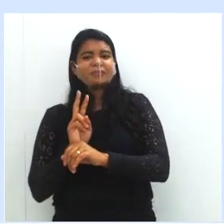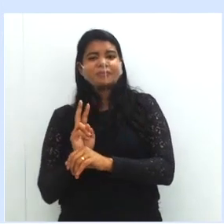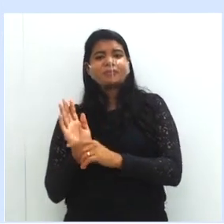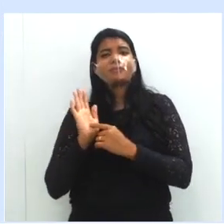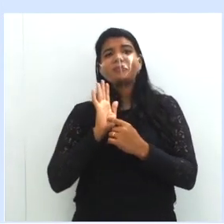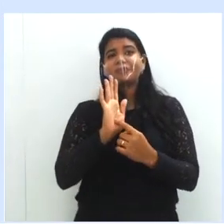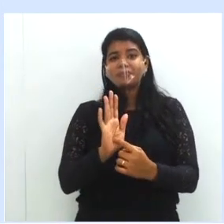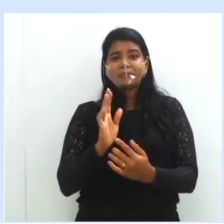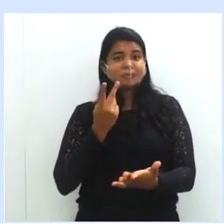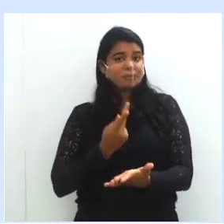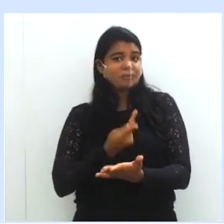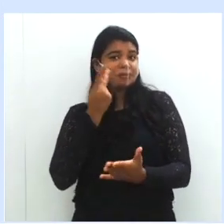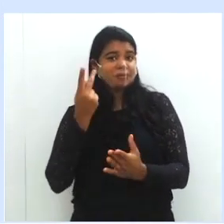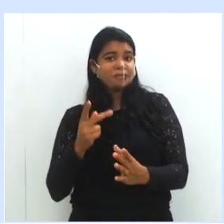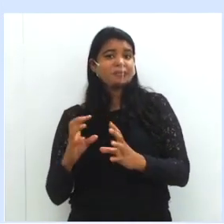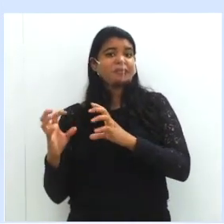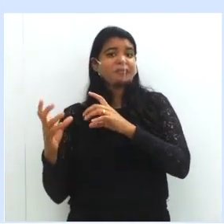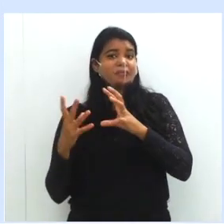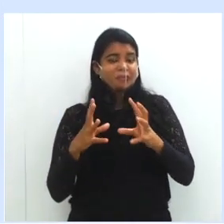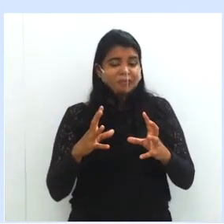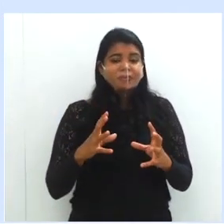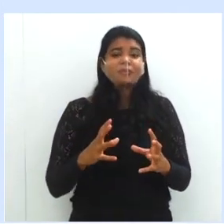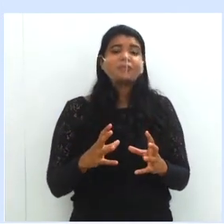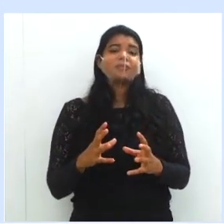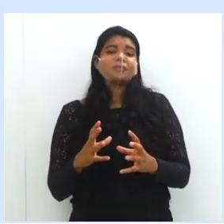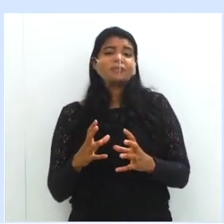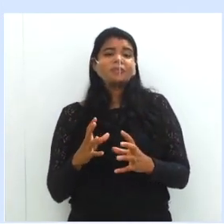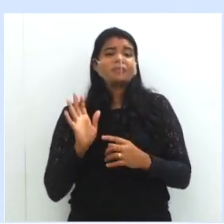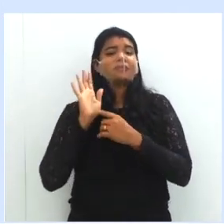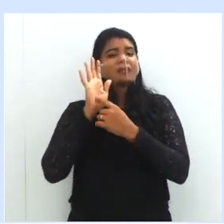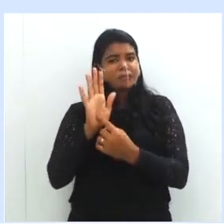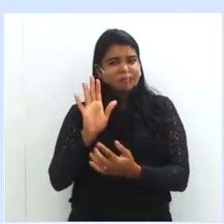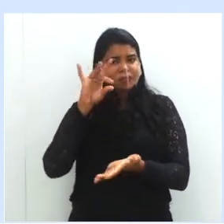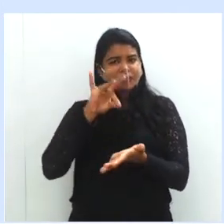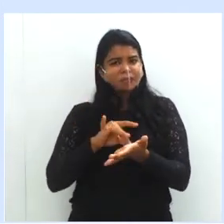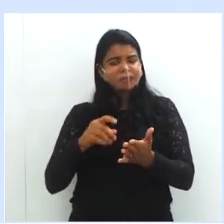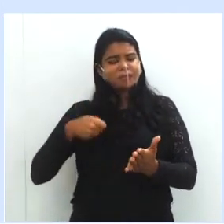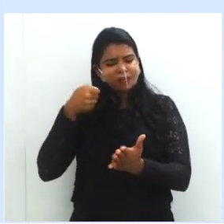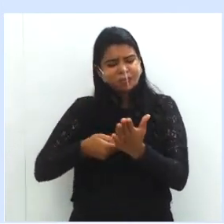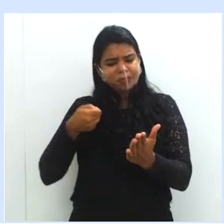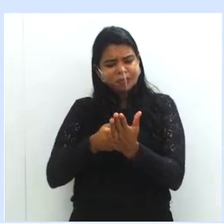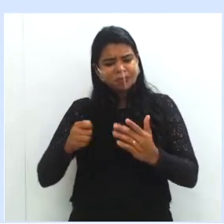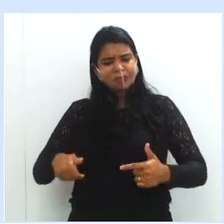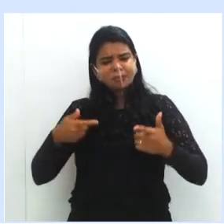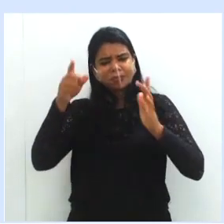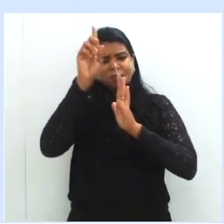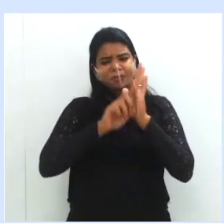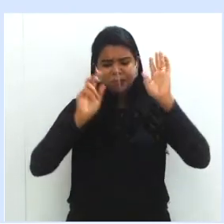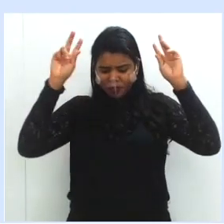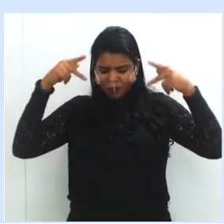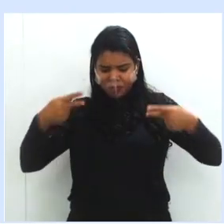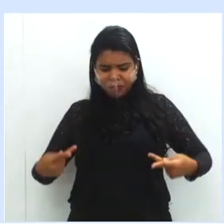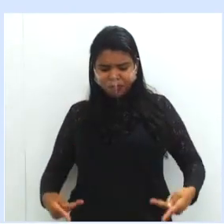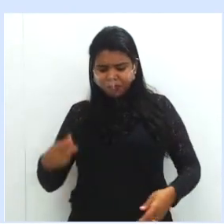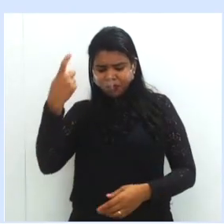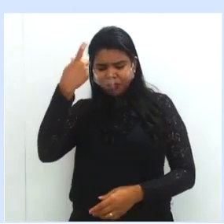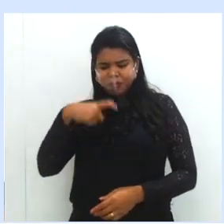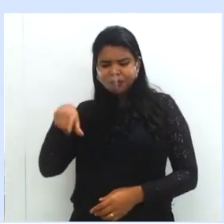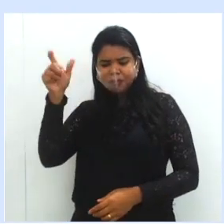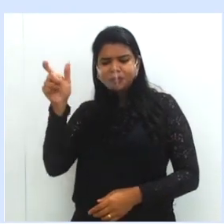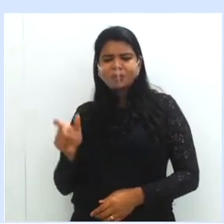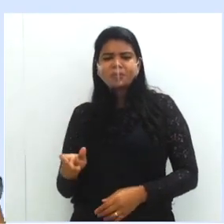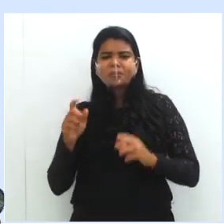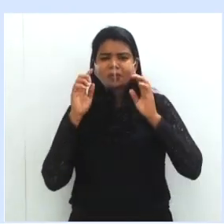os conflitos vão trazer essa conscientização para a luta da dignidade humana. Prestem